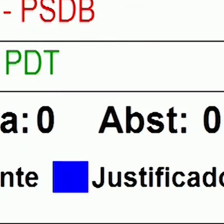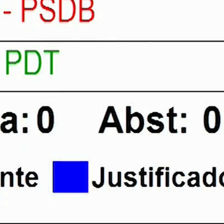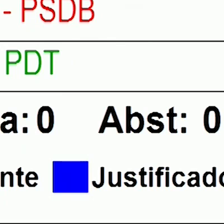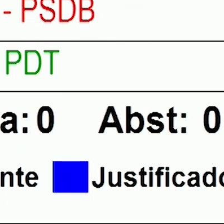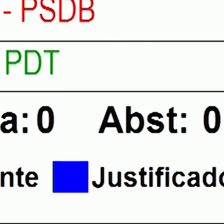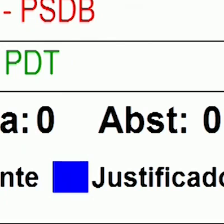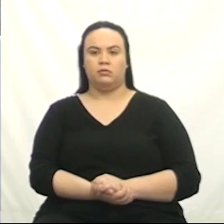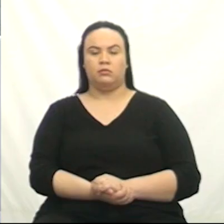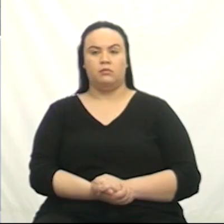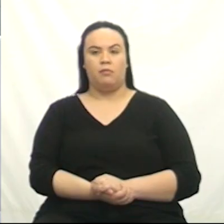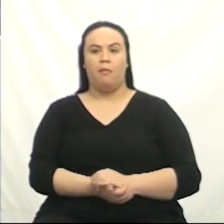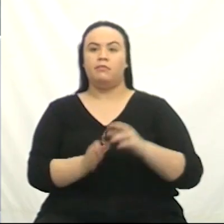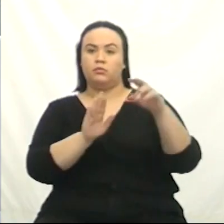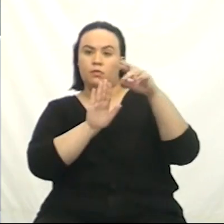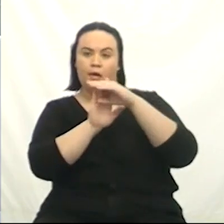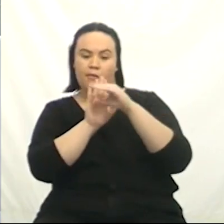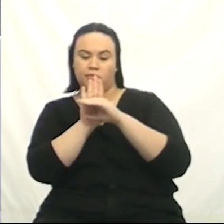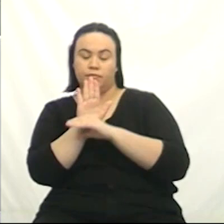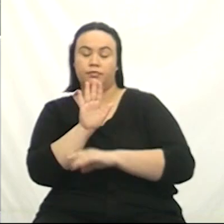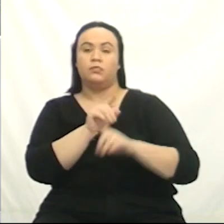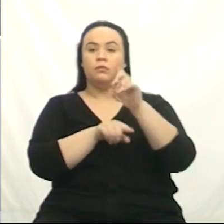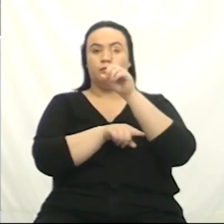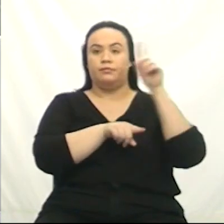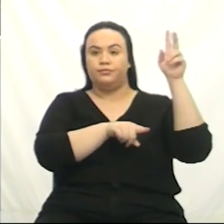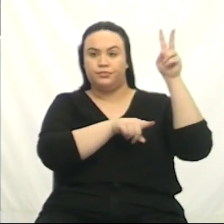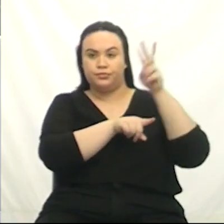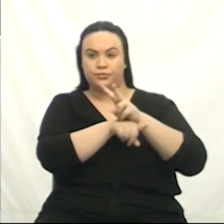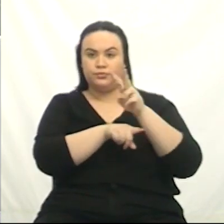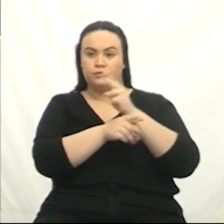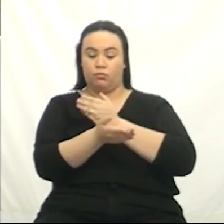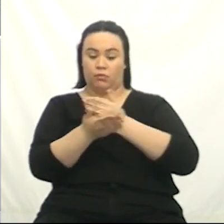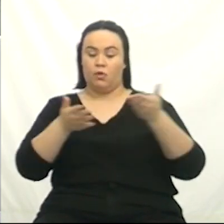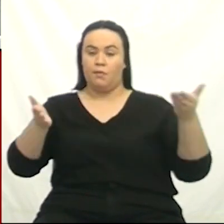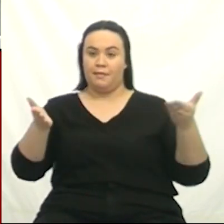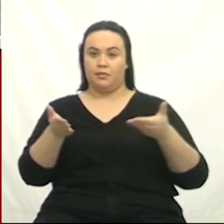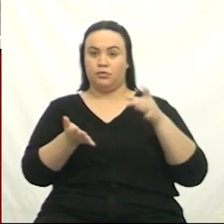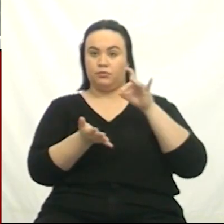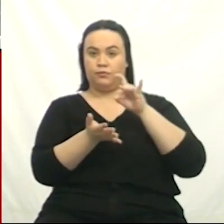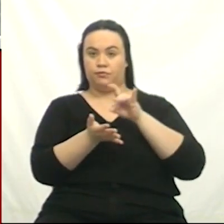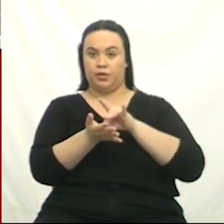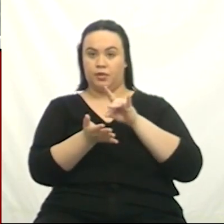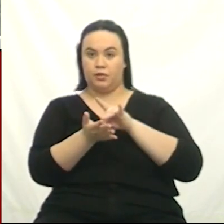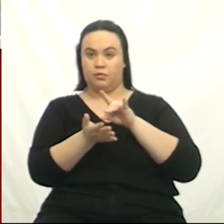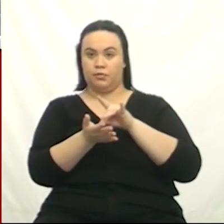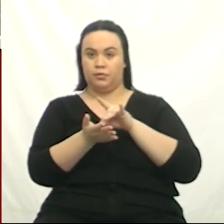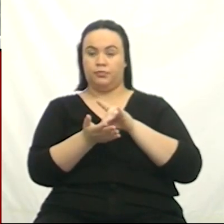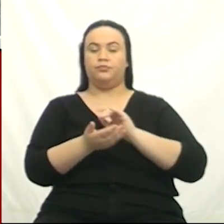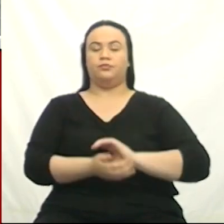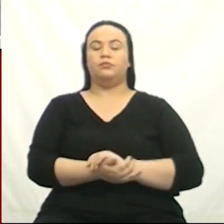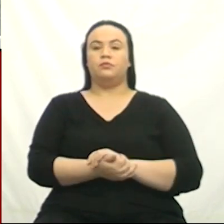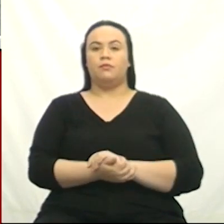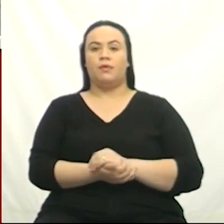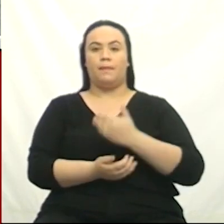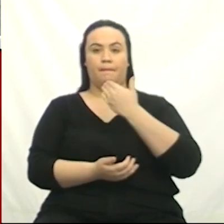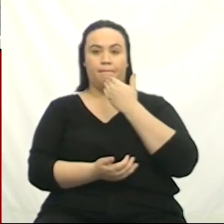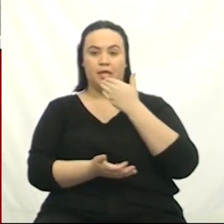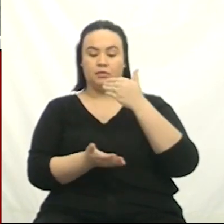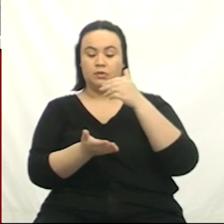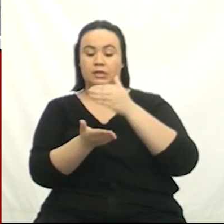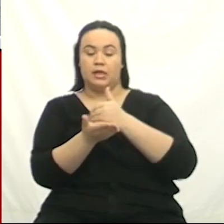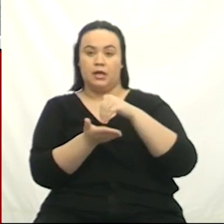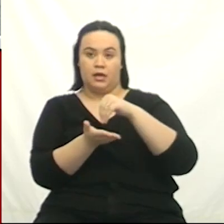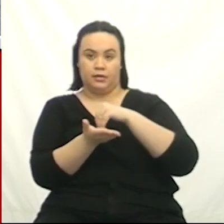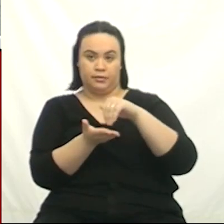Havendo o quórum regimental e sob a proteção de Deus, iniciamos os trabalhos da presente sessão. Solicito a senhora